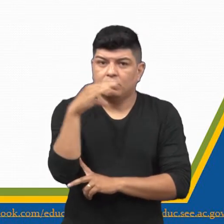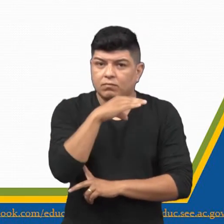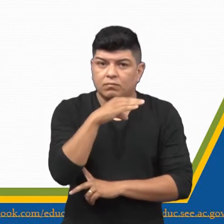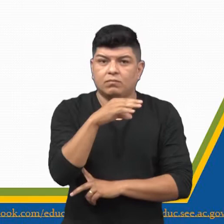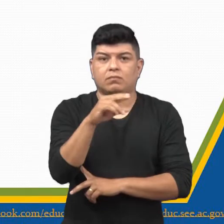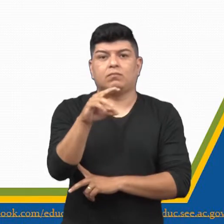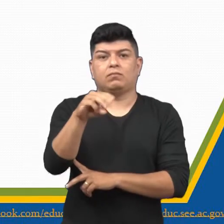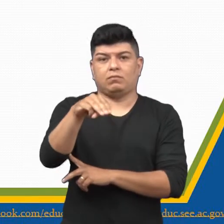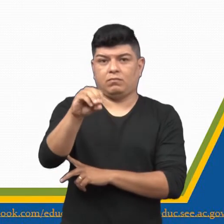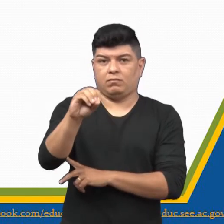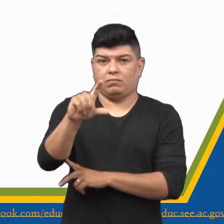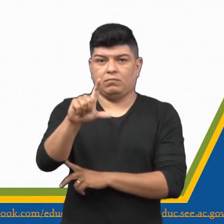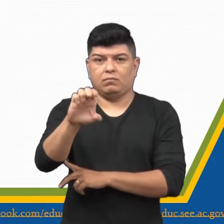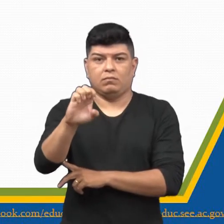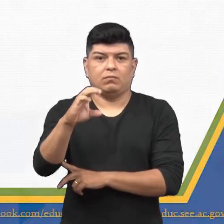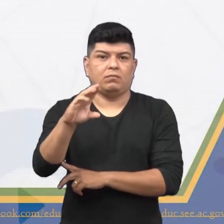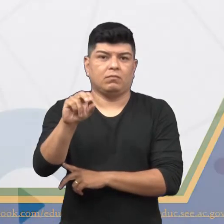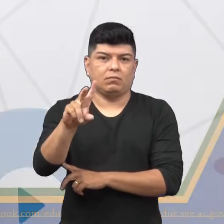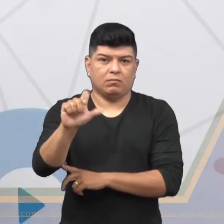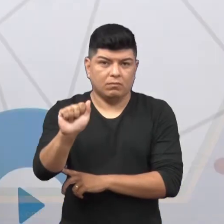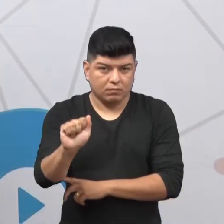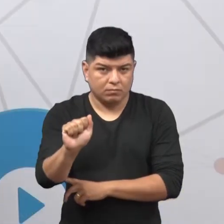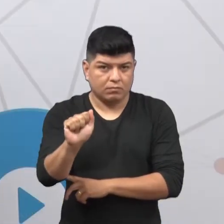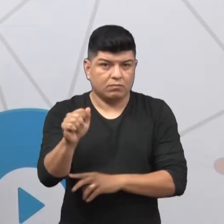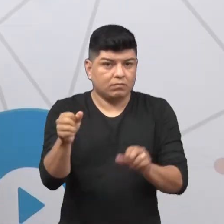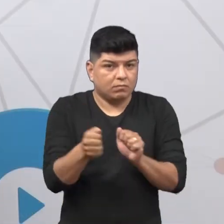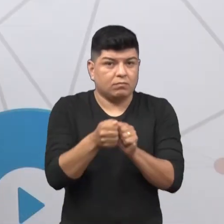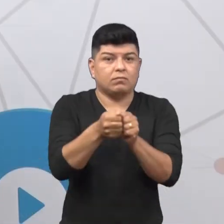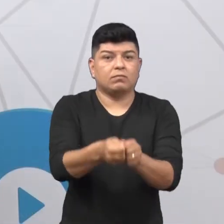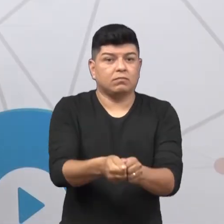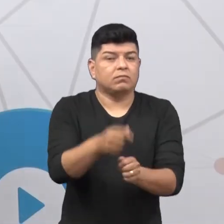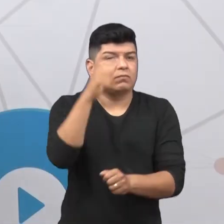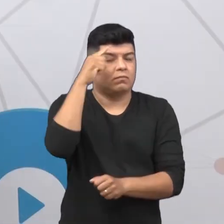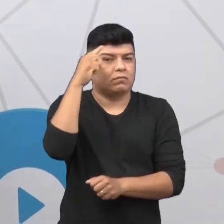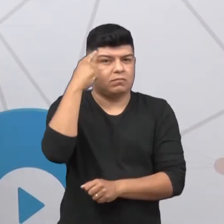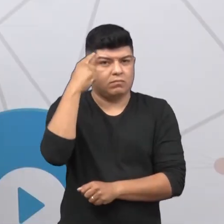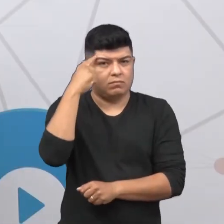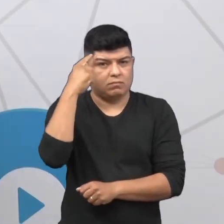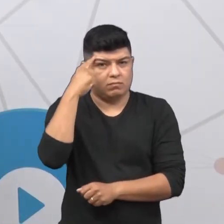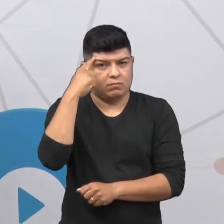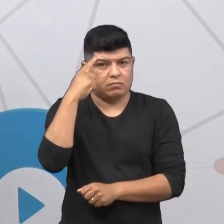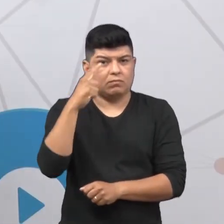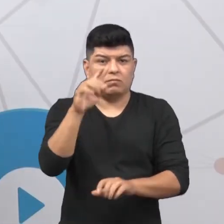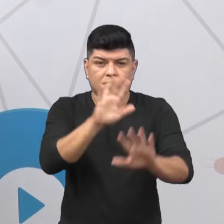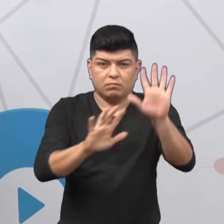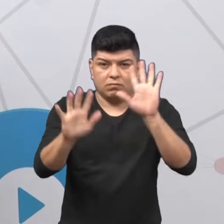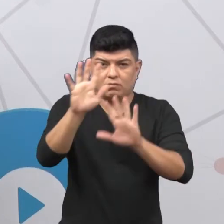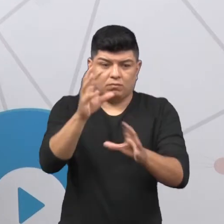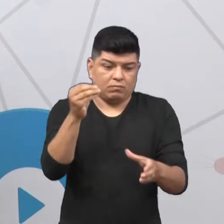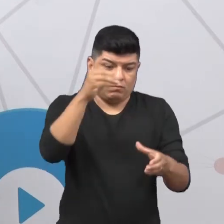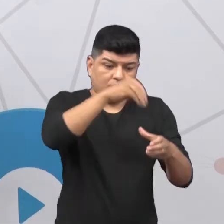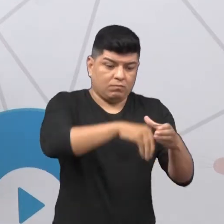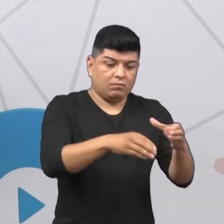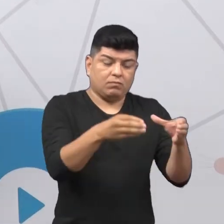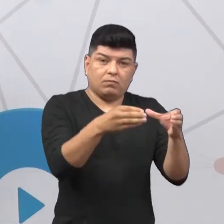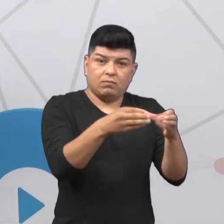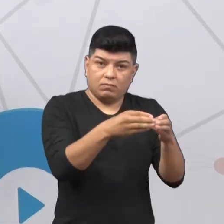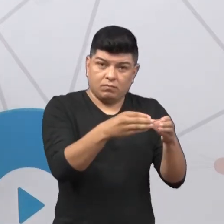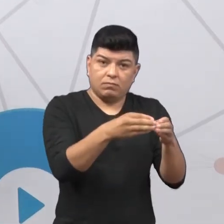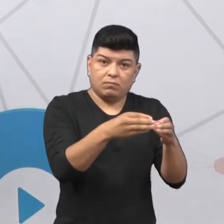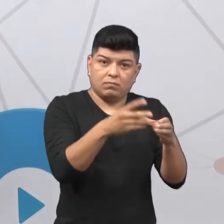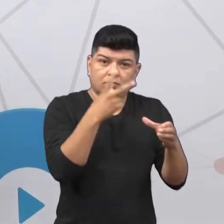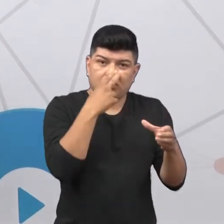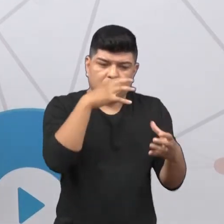moléculas que o compõem. Então você pode imaginar, né, um gás está dentro de um recipiente, você coloca uma